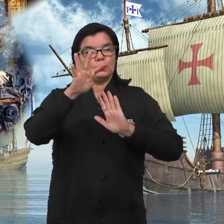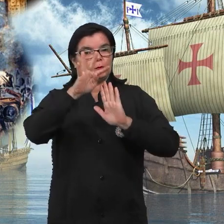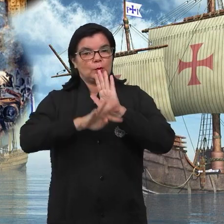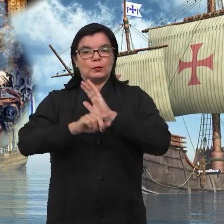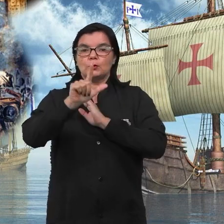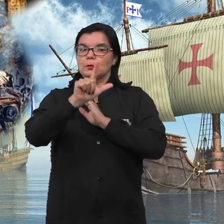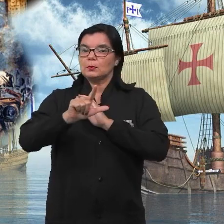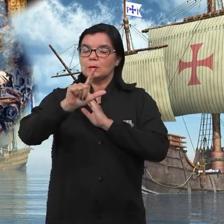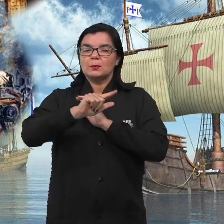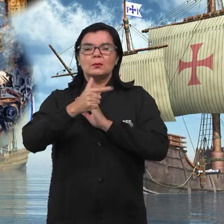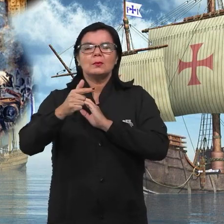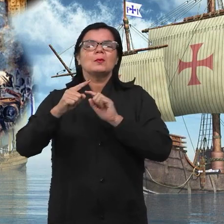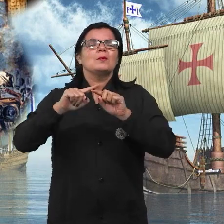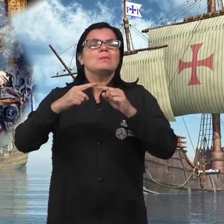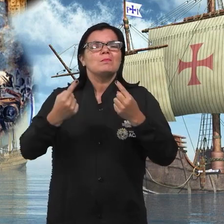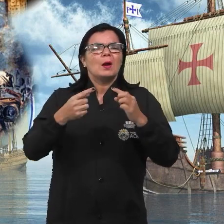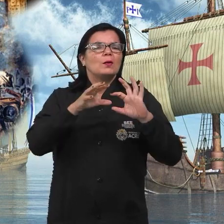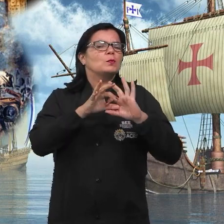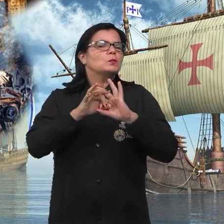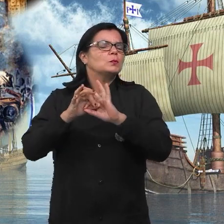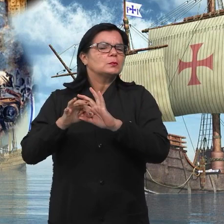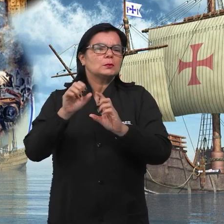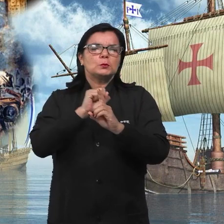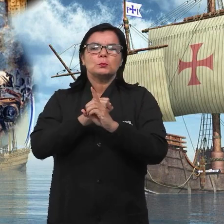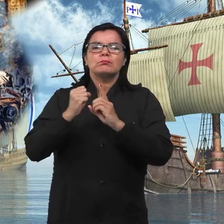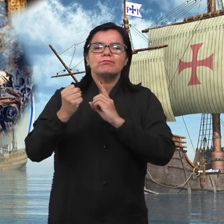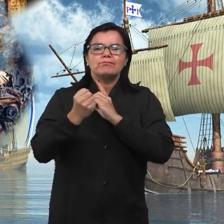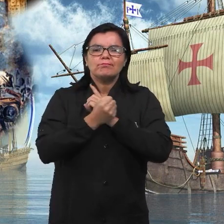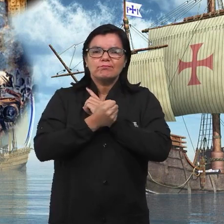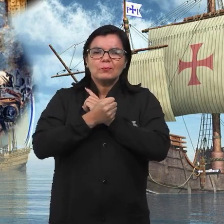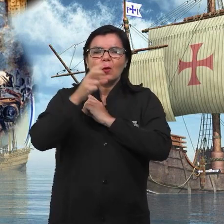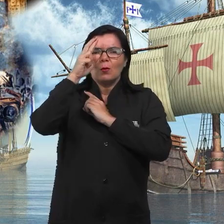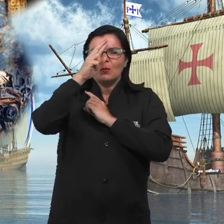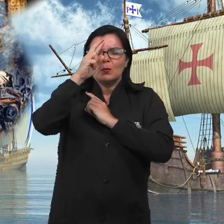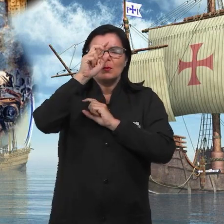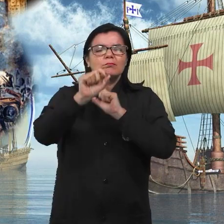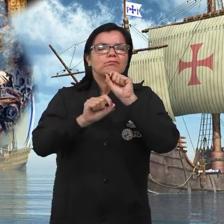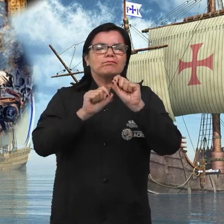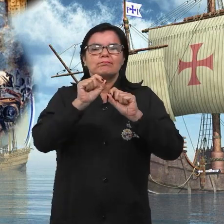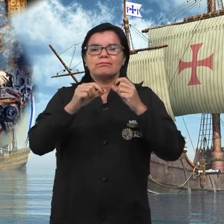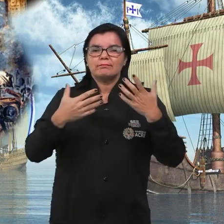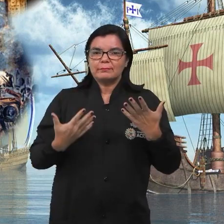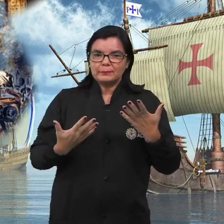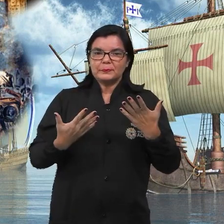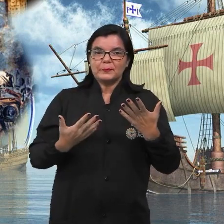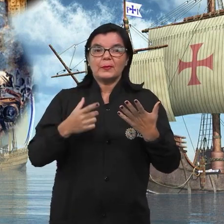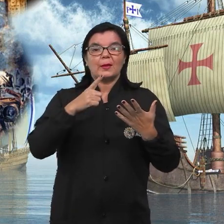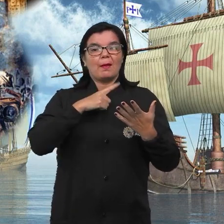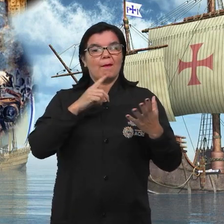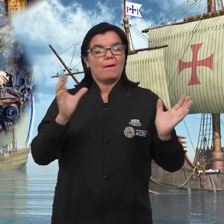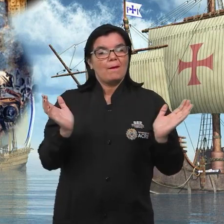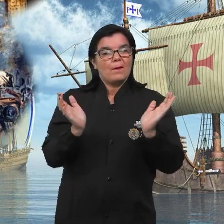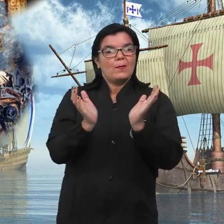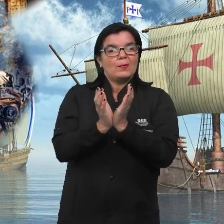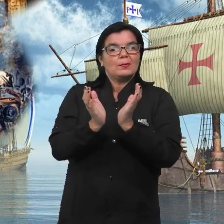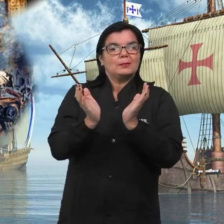não literário, mas e o contexto histórico-social? O contexto histórico-social é o